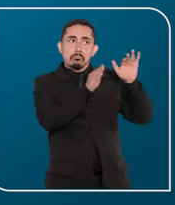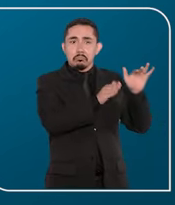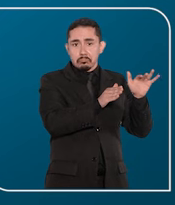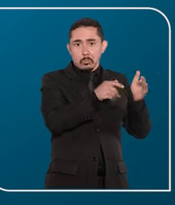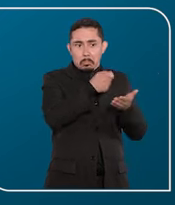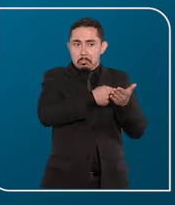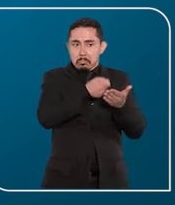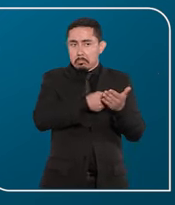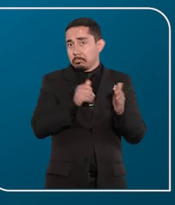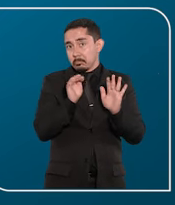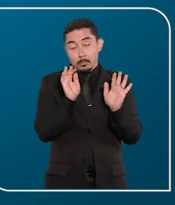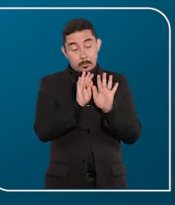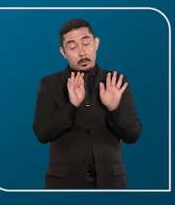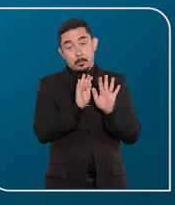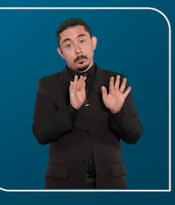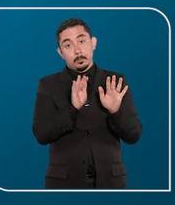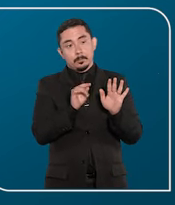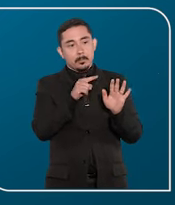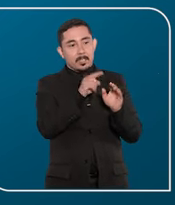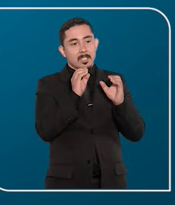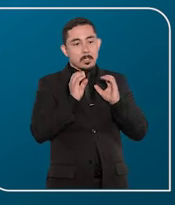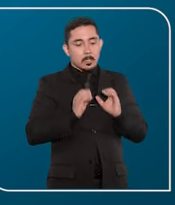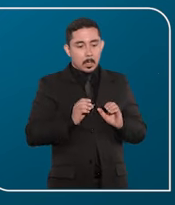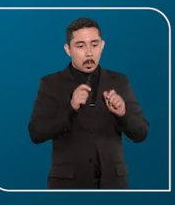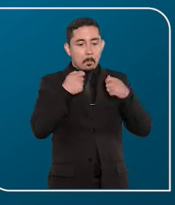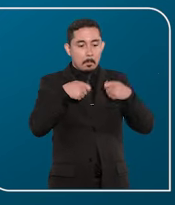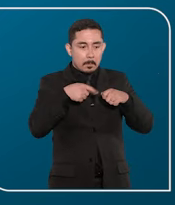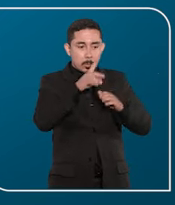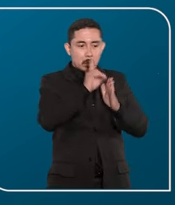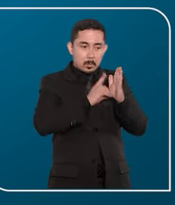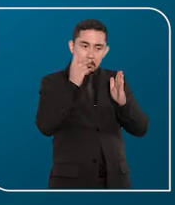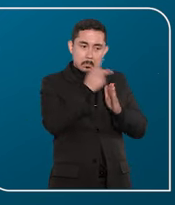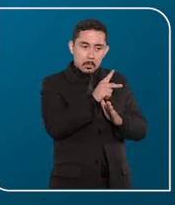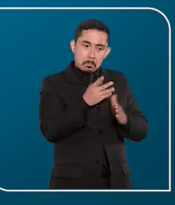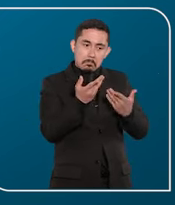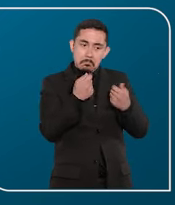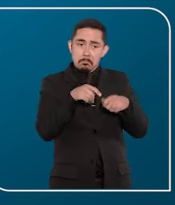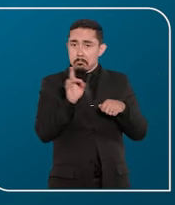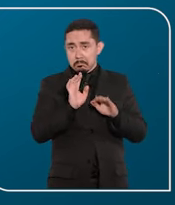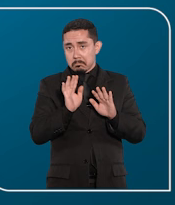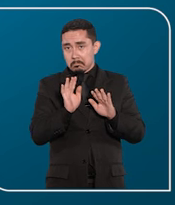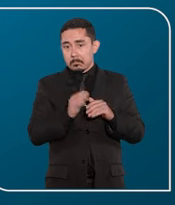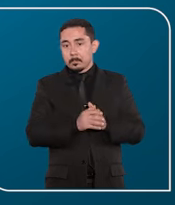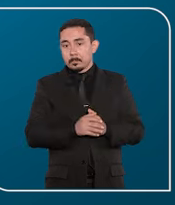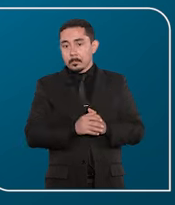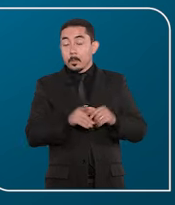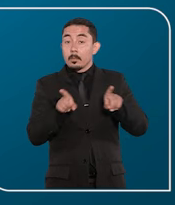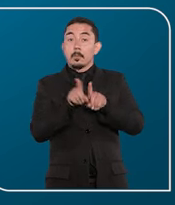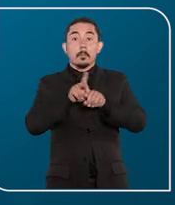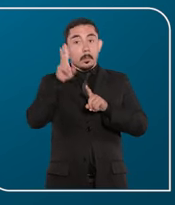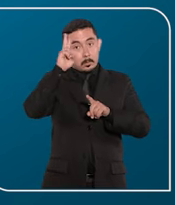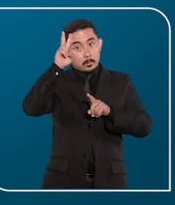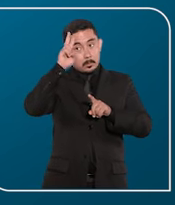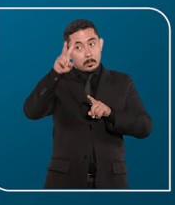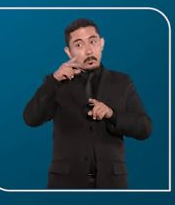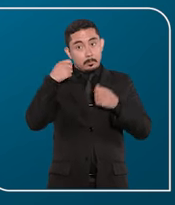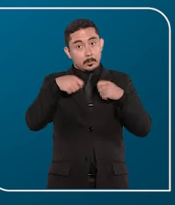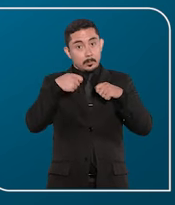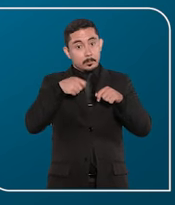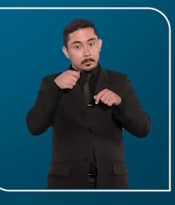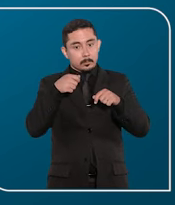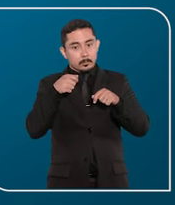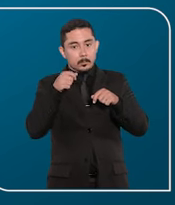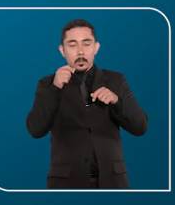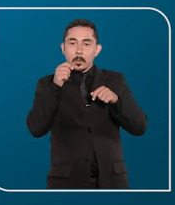para que a pessoa, o cidadão, busque a realização do seu direito. Aliás, eu também preciso lembrar aos nossos ouvintes que